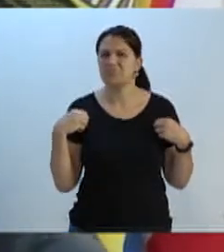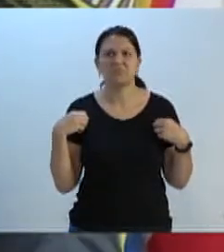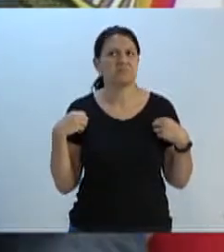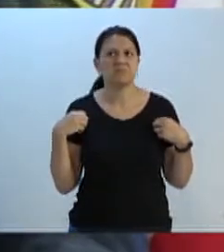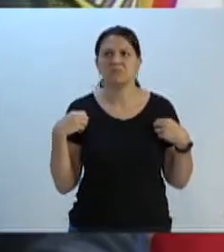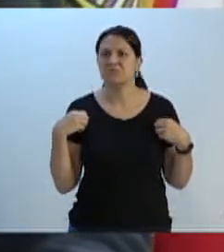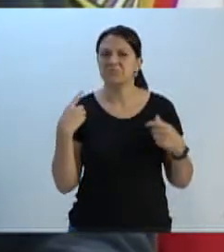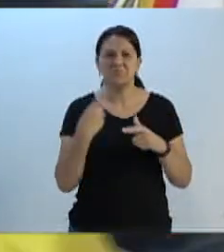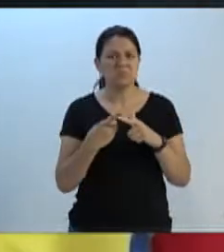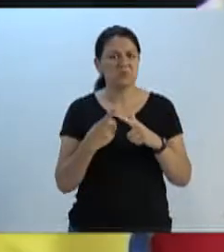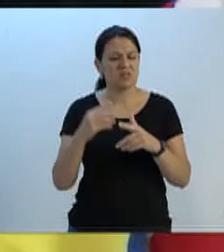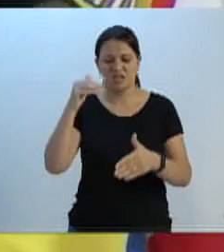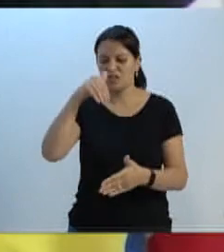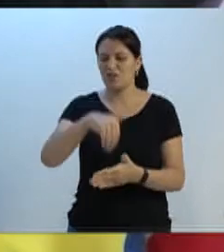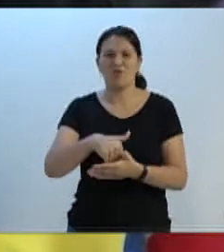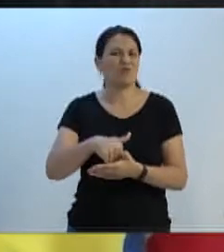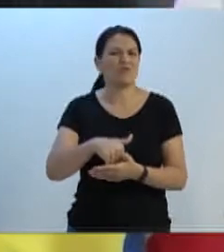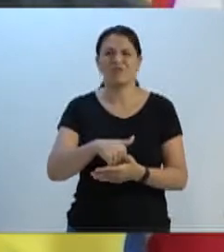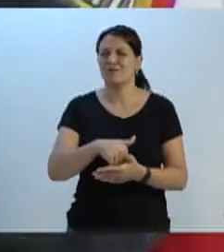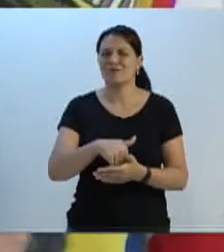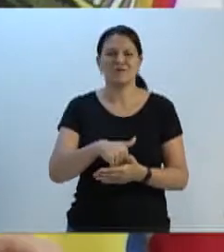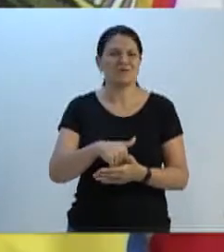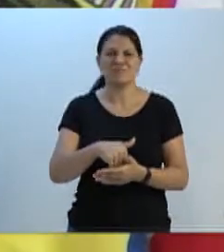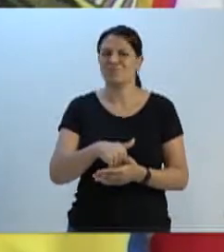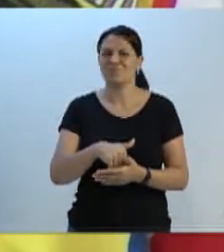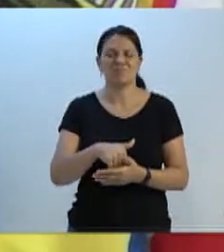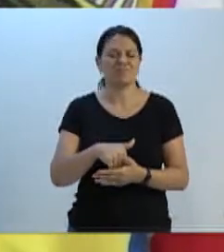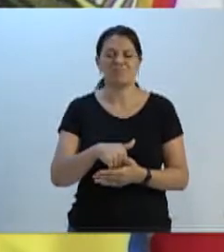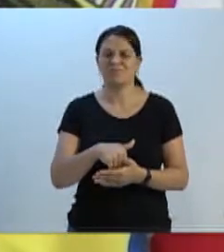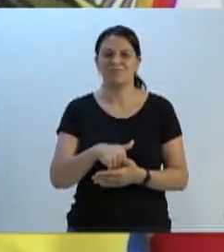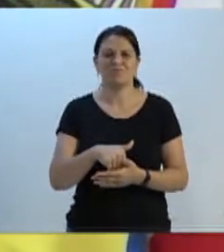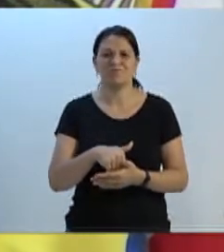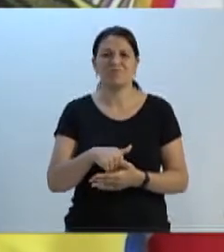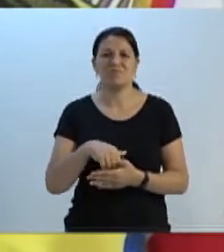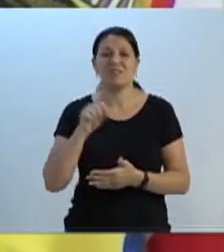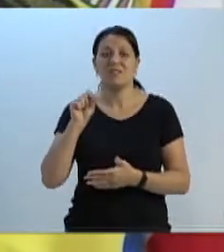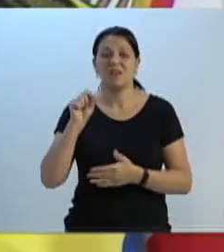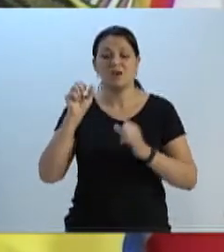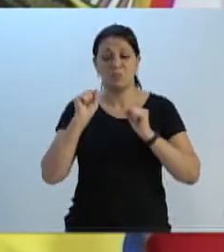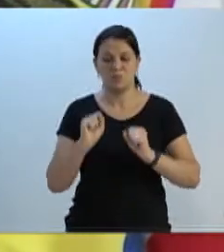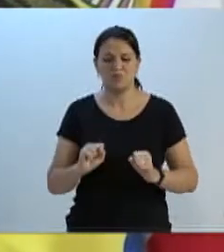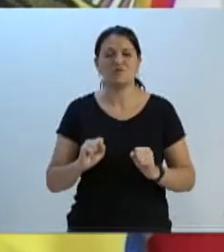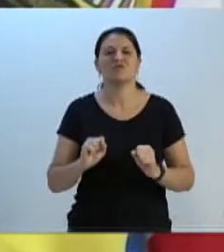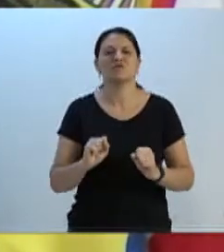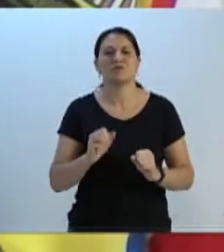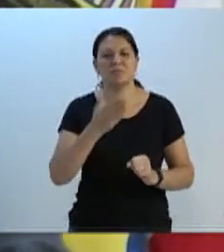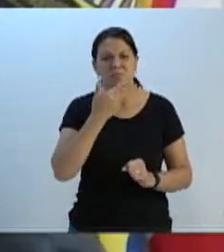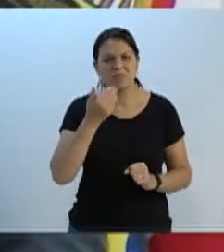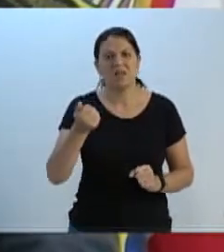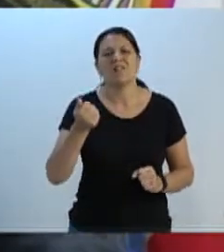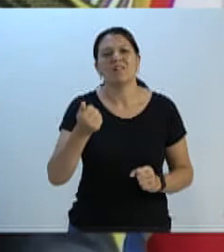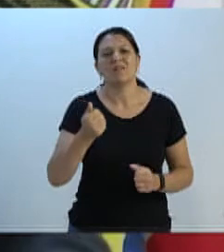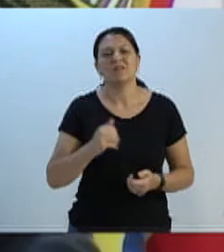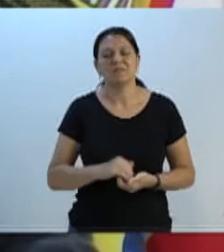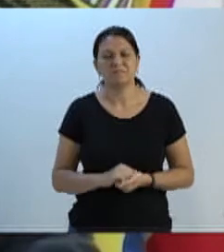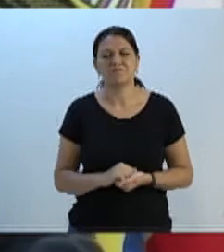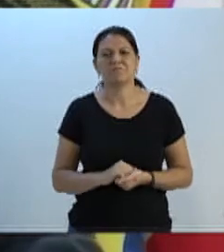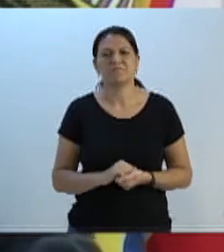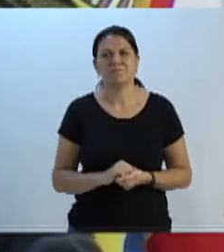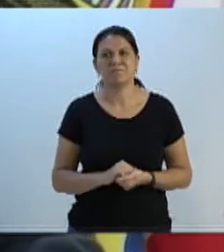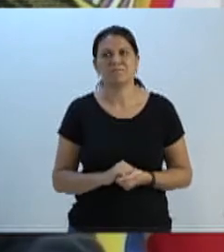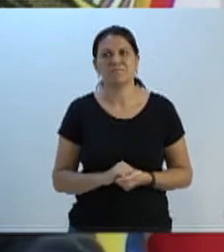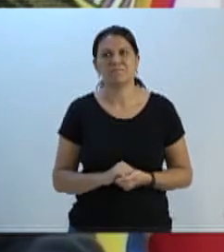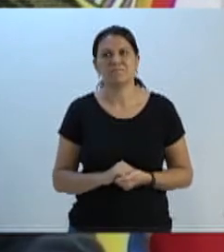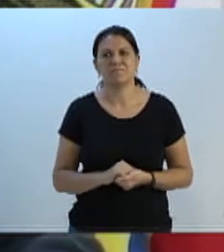porque não votou. Não votou no Luiz Henrique e não votou naquele que podia ser aquilo que foi o senador Luiz Henrique da